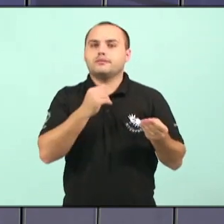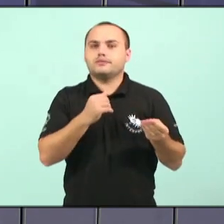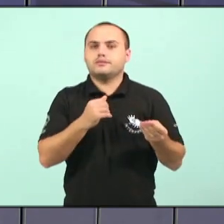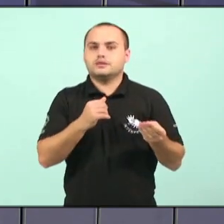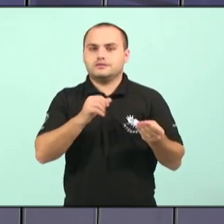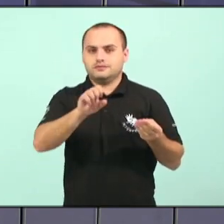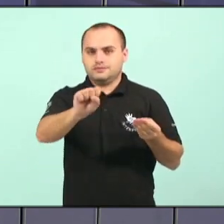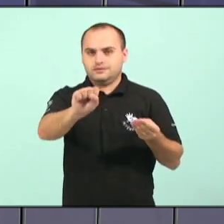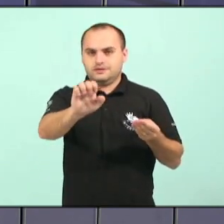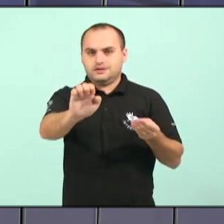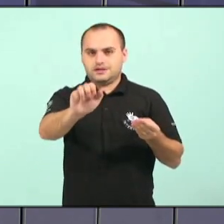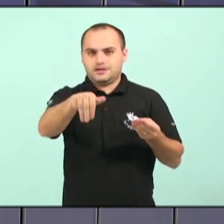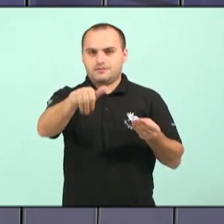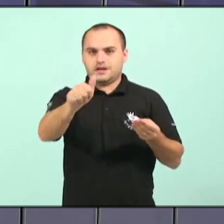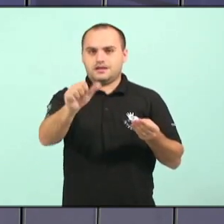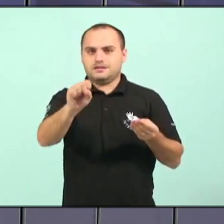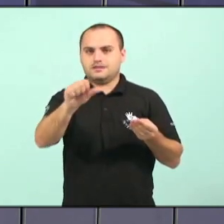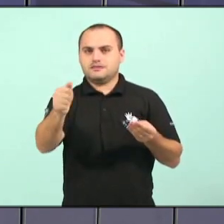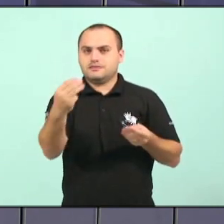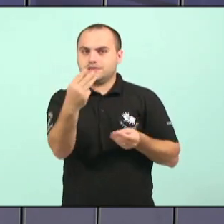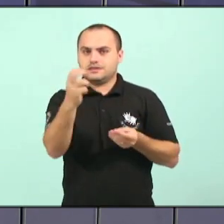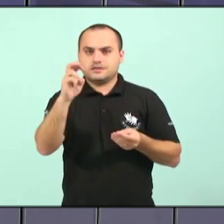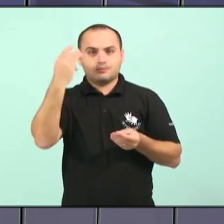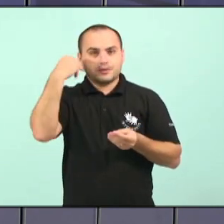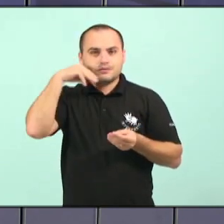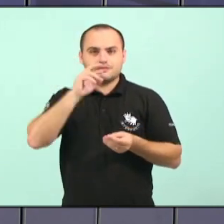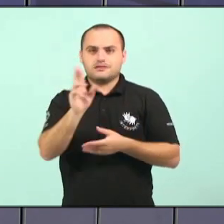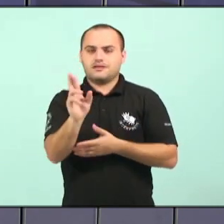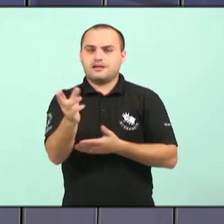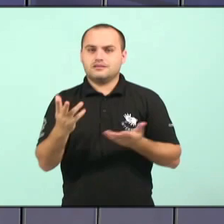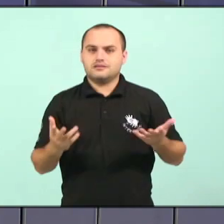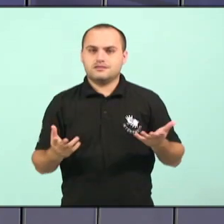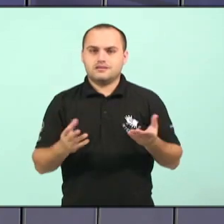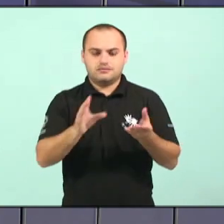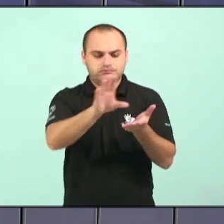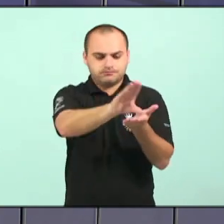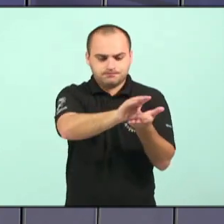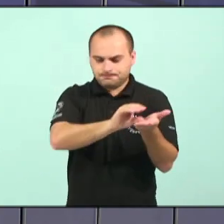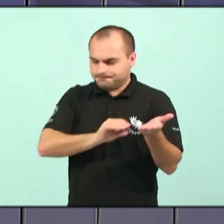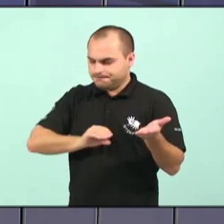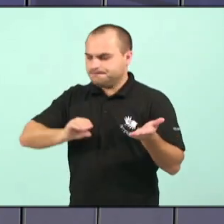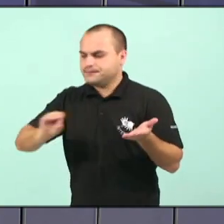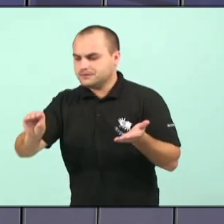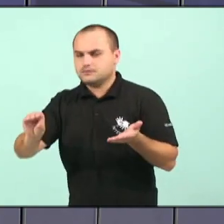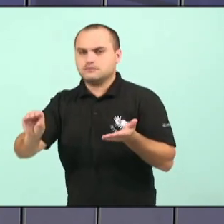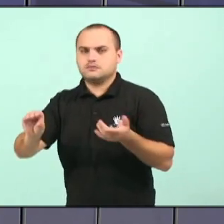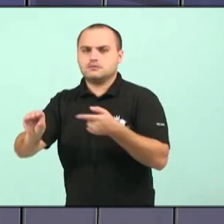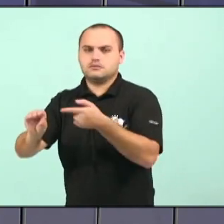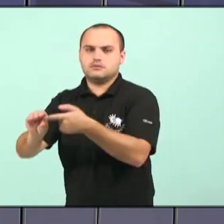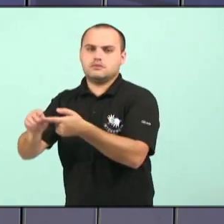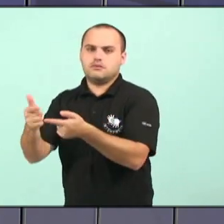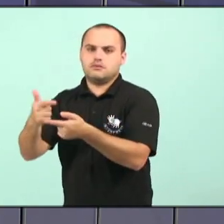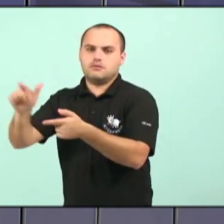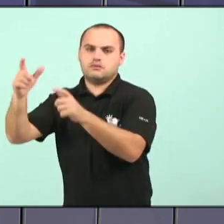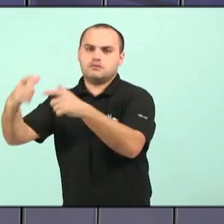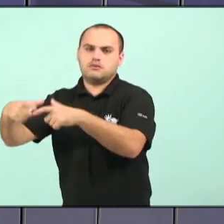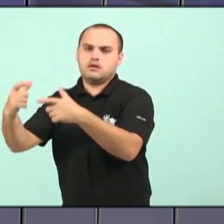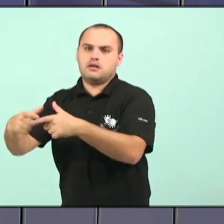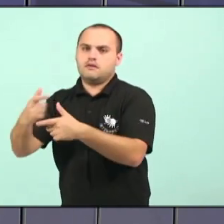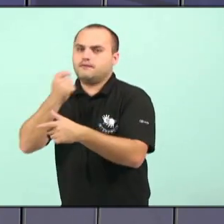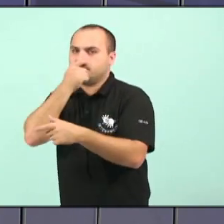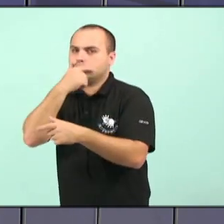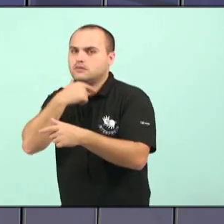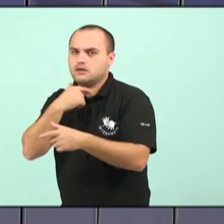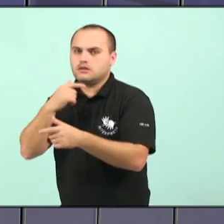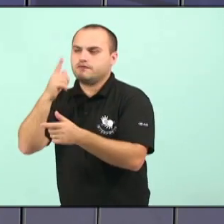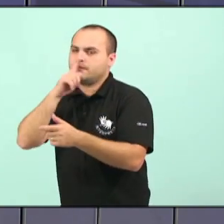Do Semasa. Cerca de 35 milhões de reais tiraram do Semasa para cobrir uma má gestão do prefeito Vonei Morastone. Então, dinheiro na prefeitura tem,